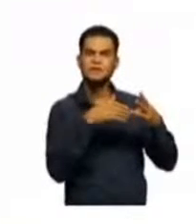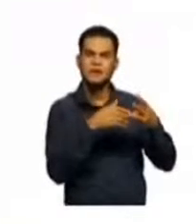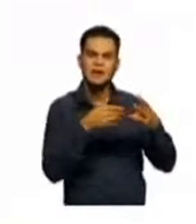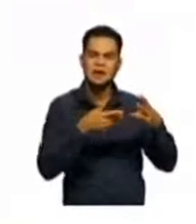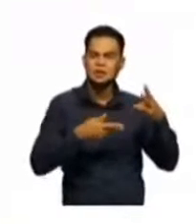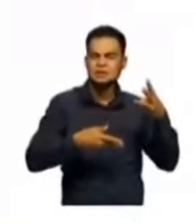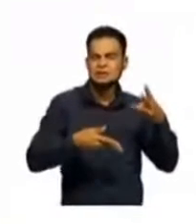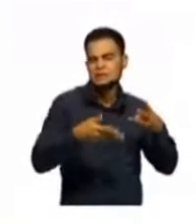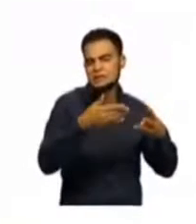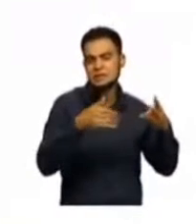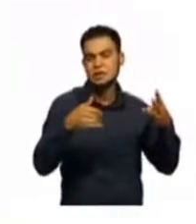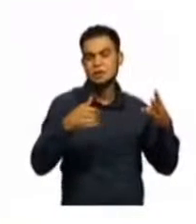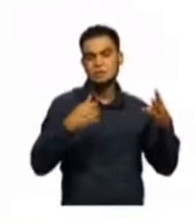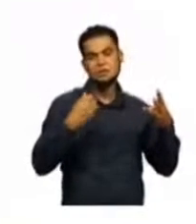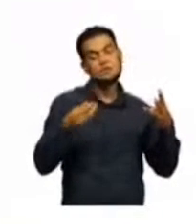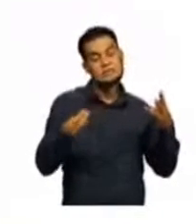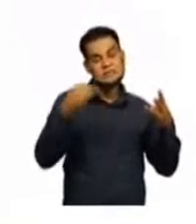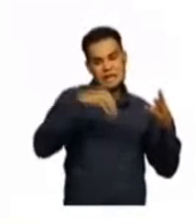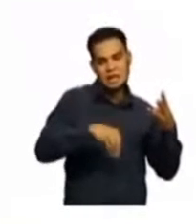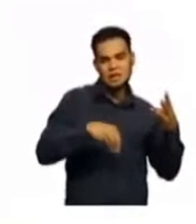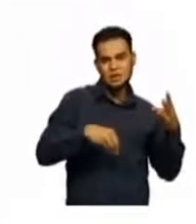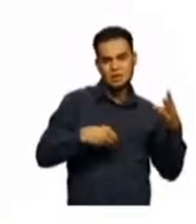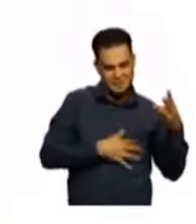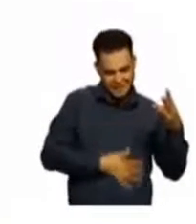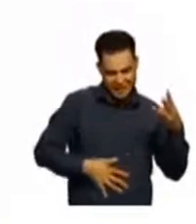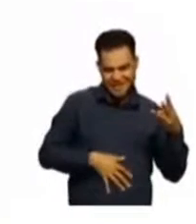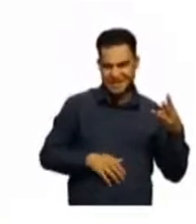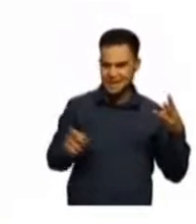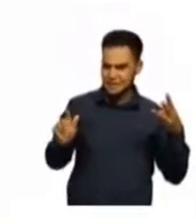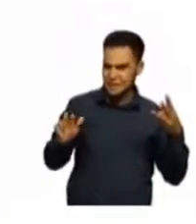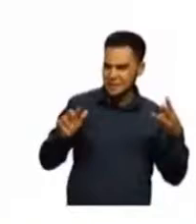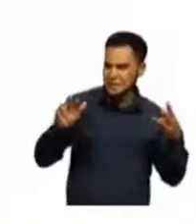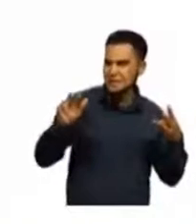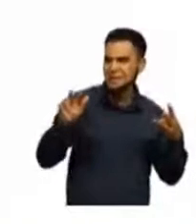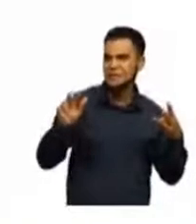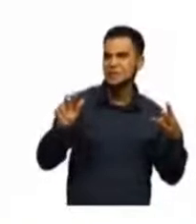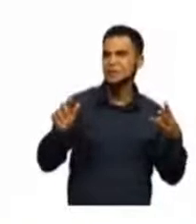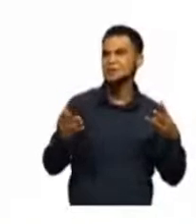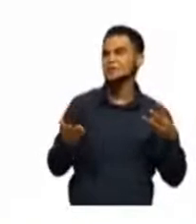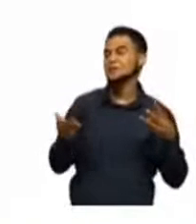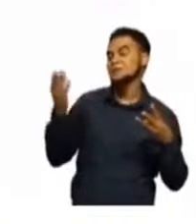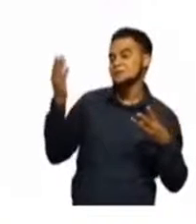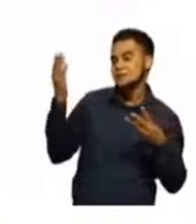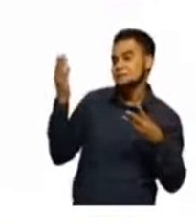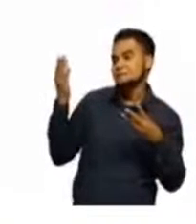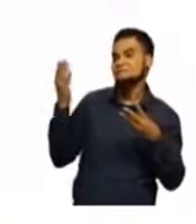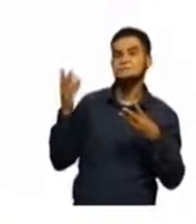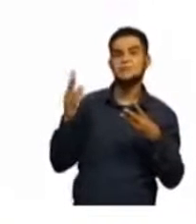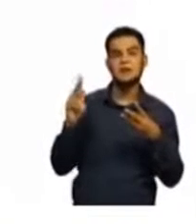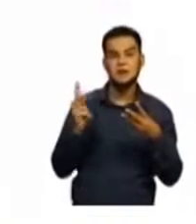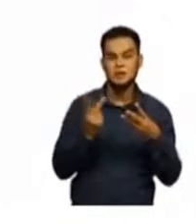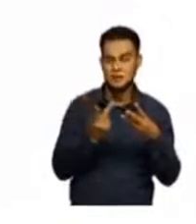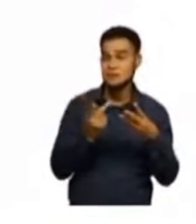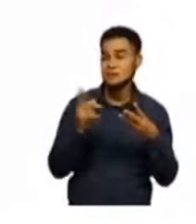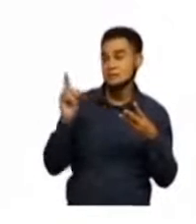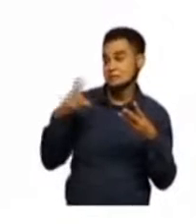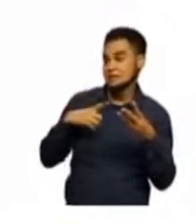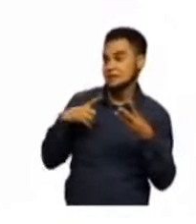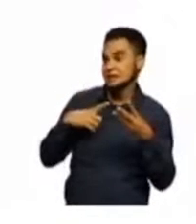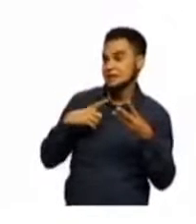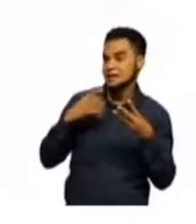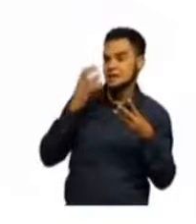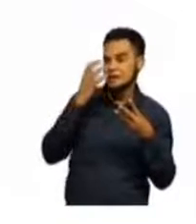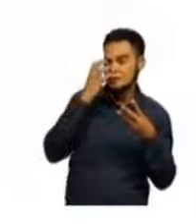intestino do barbeiro. E aqui é o famoso sinal de Romanin, que é essa que olha a pálpebra inchada, que